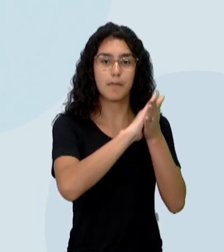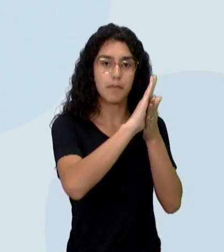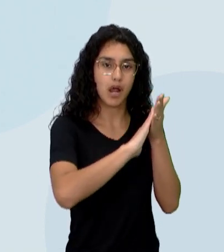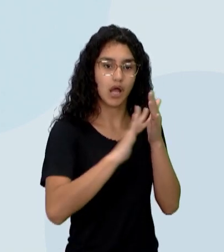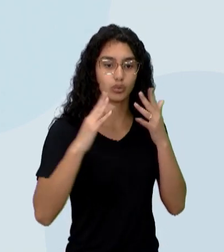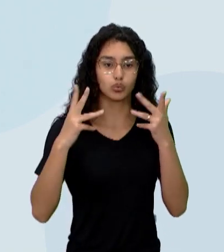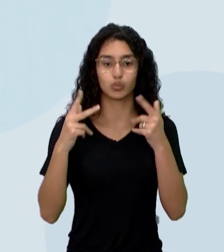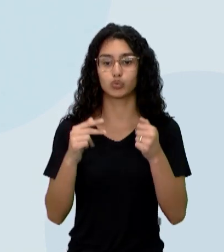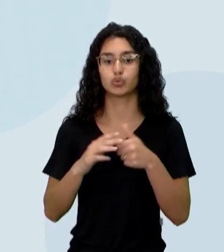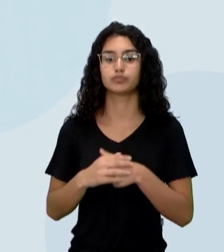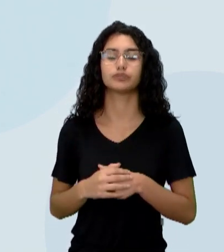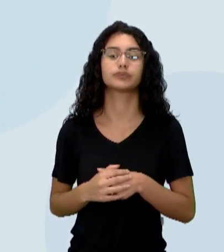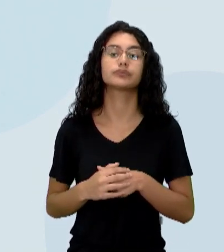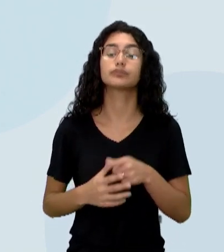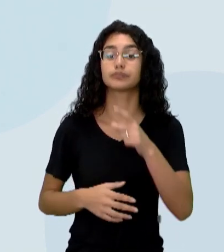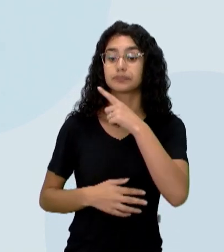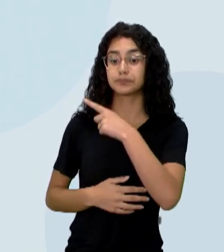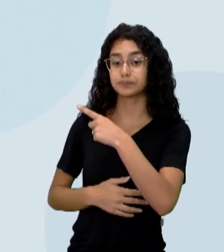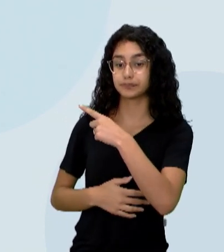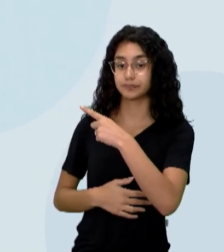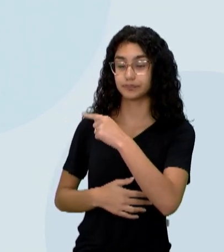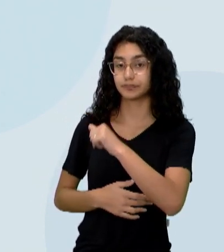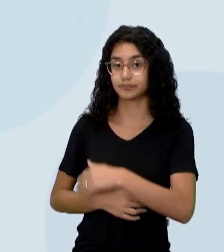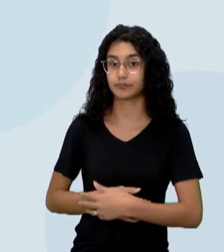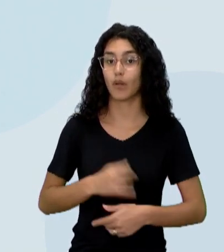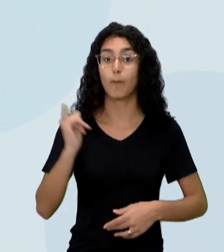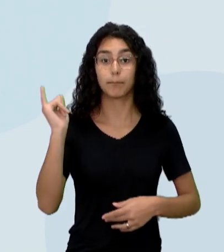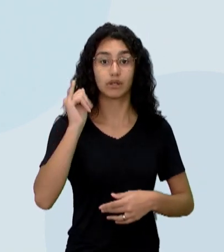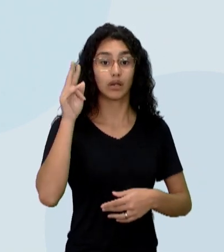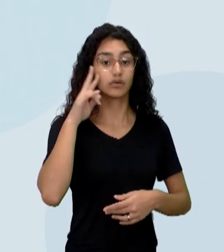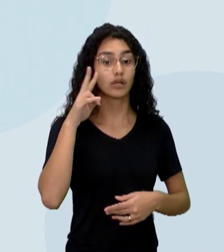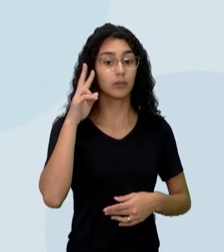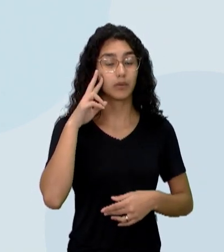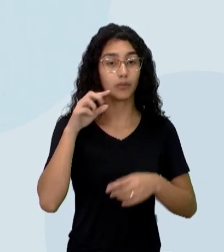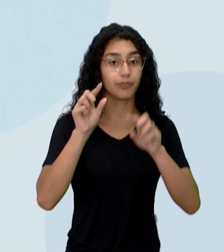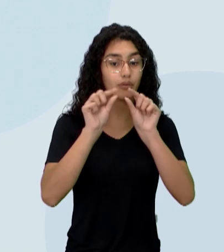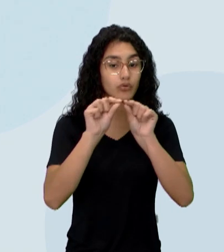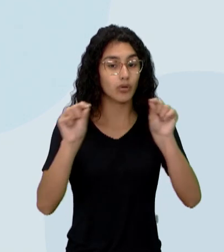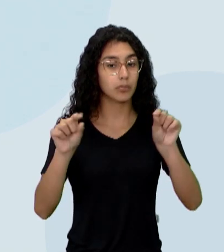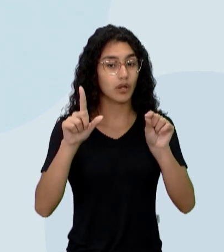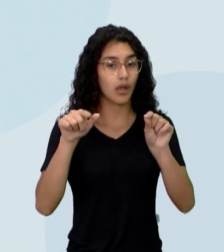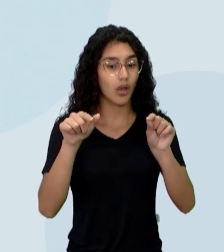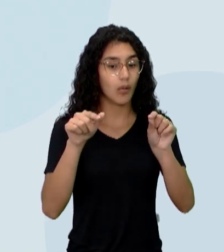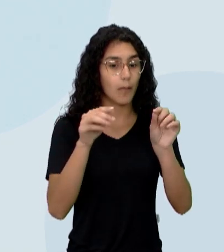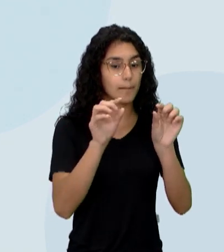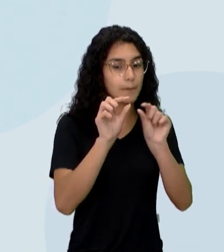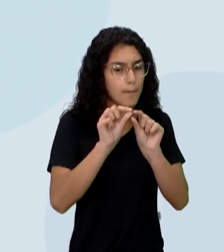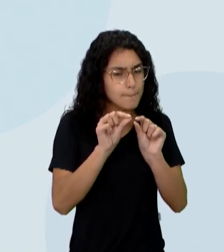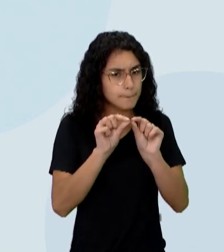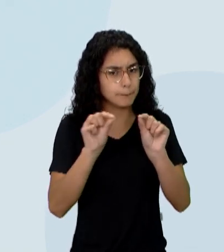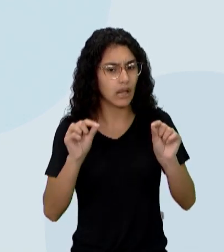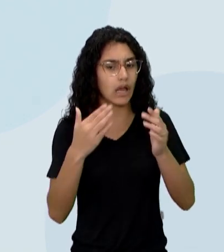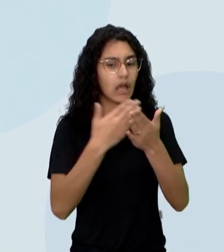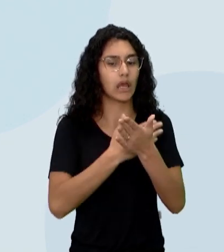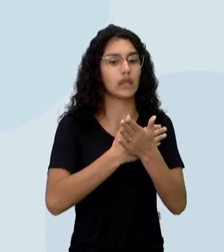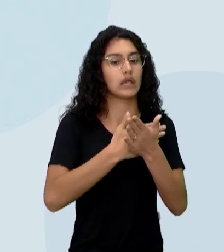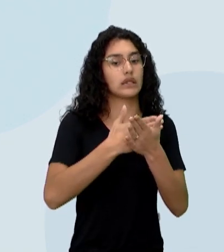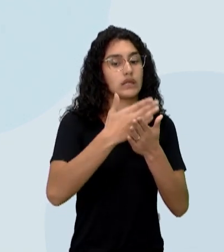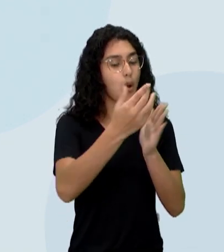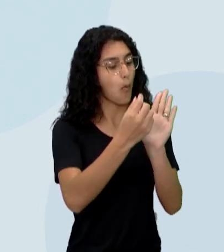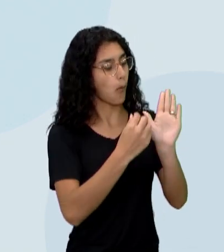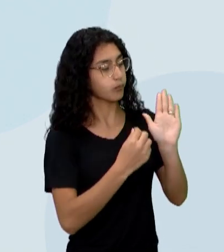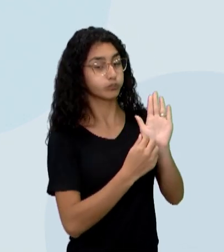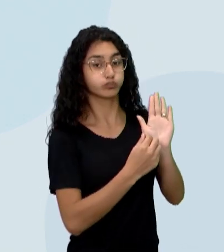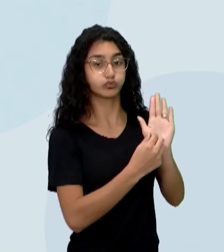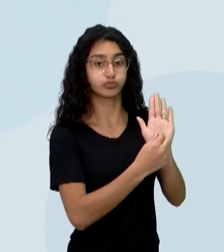vocês. E tá aí, ó. É importante lembrar que o diâmetro é um segmento de reta que inicia e finda